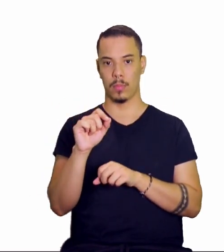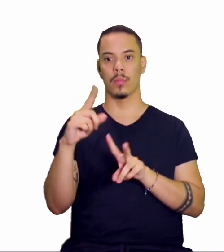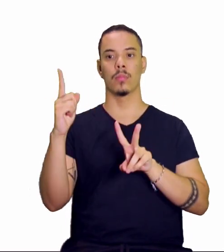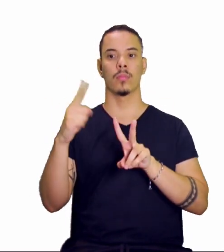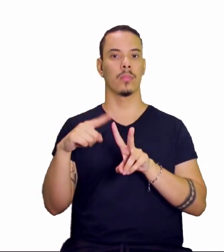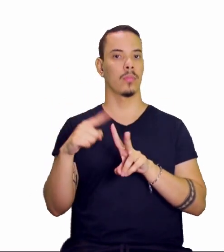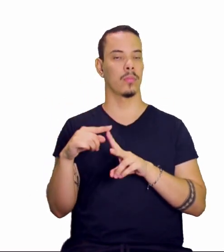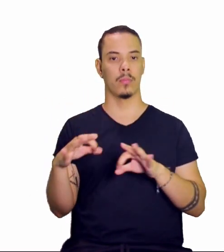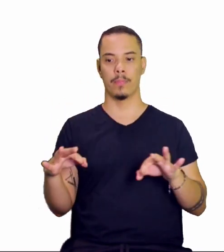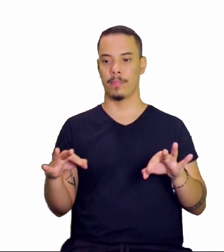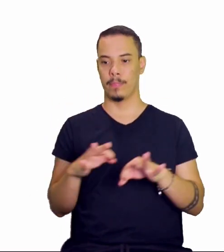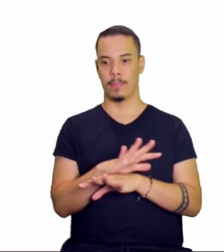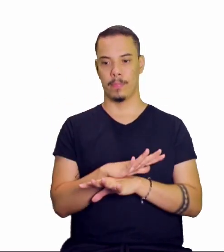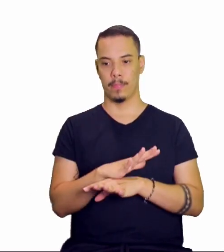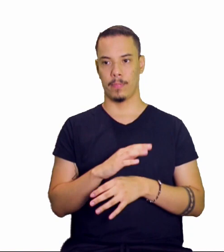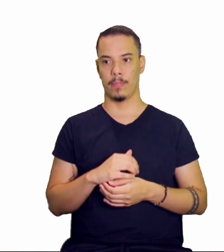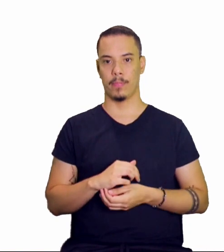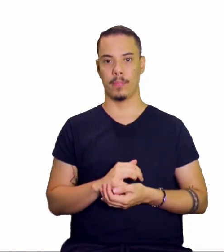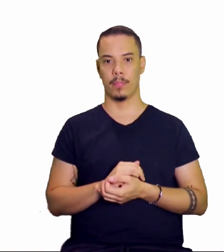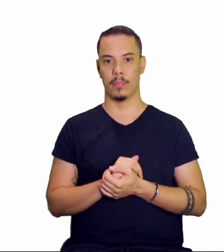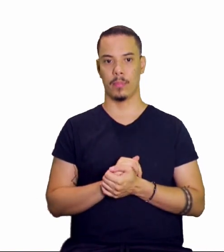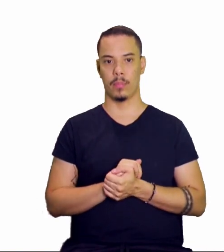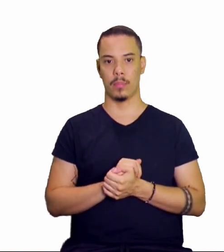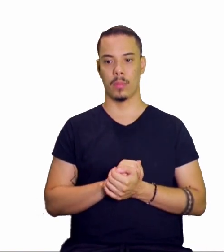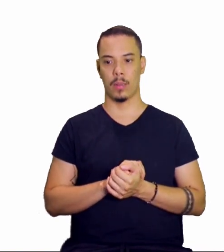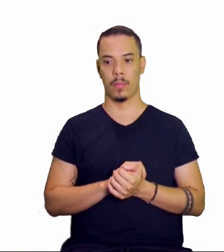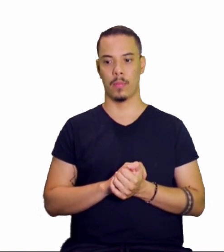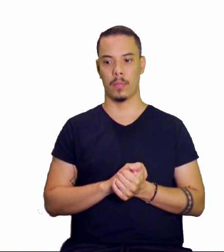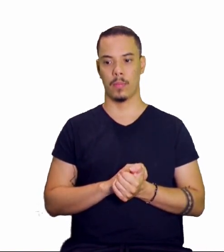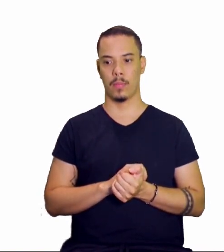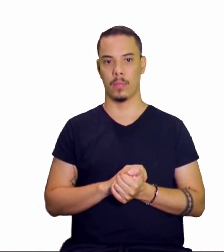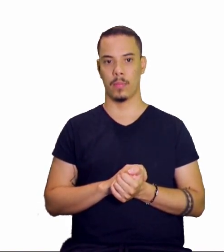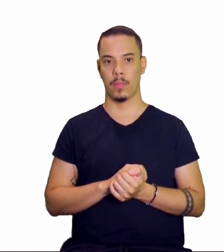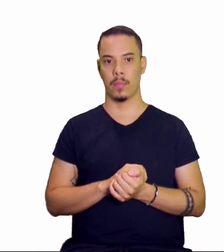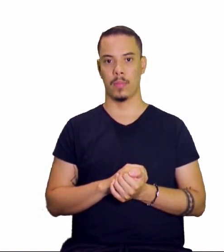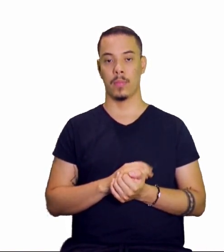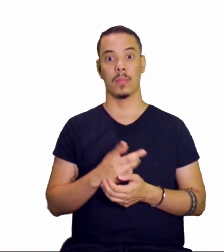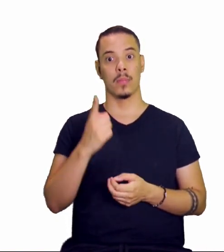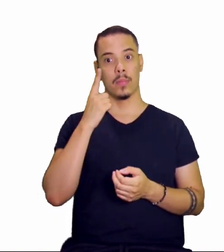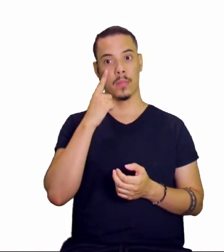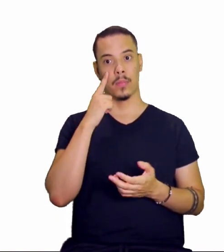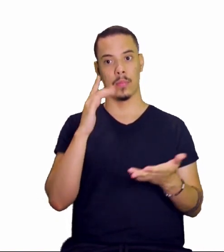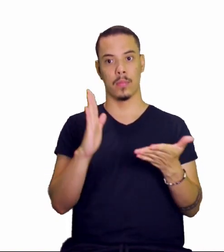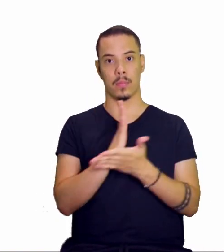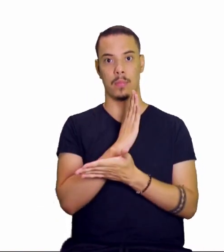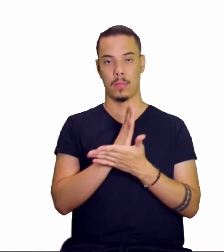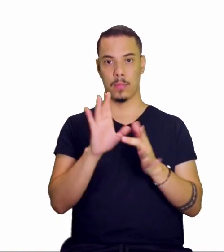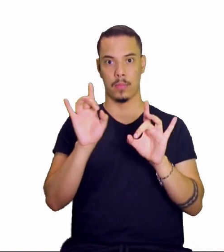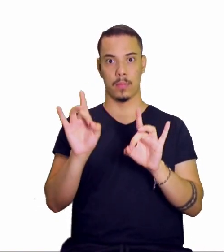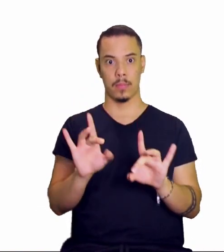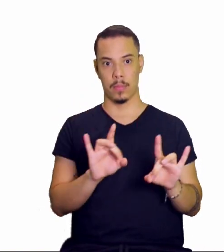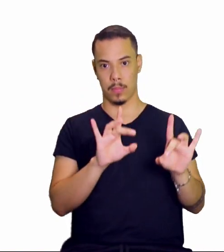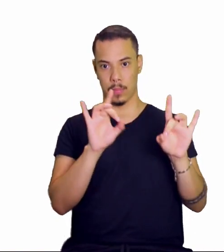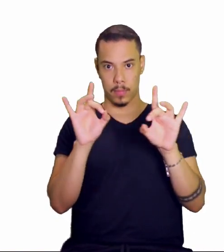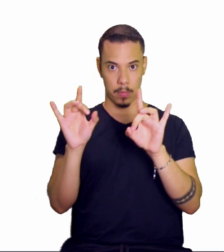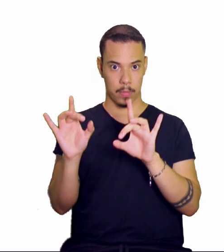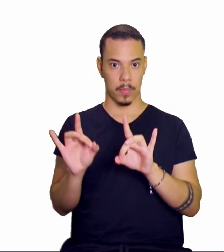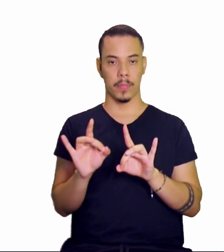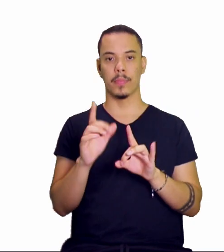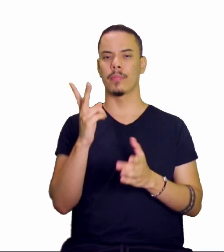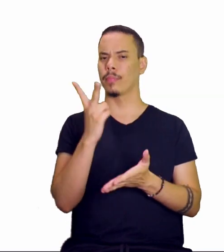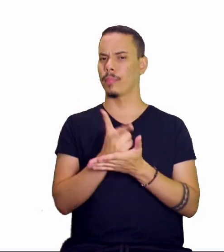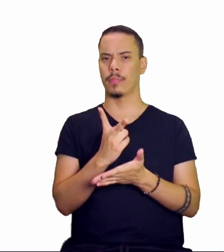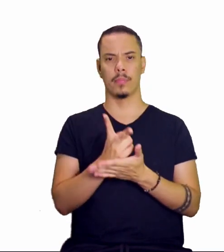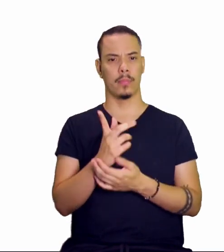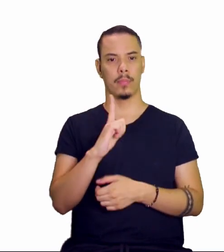Vetorial. Vetorial. Então, vamos continuar ali, olha só. Vamos ver algumas especiais, que sempre tem aquelas especiais, né,